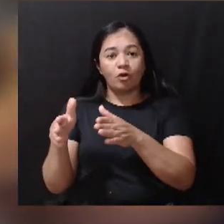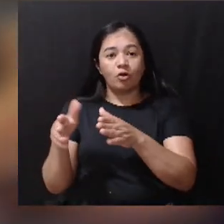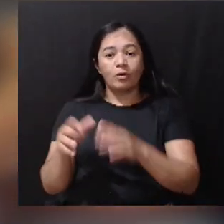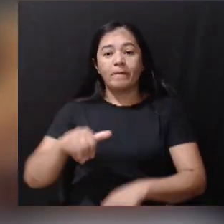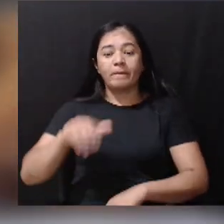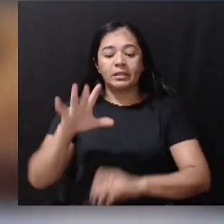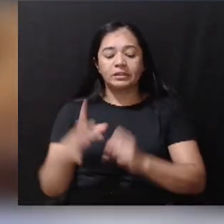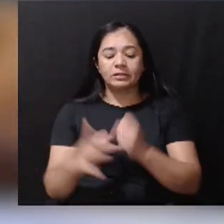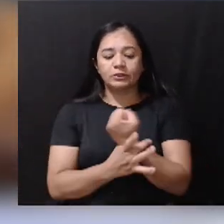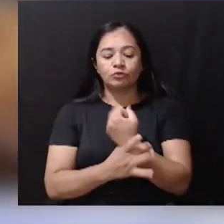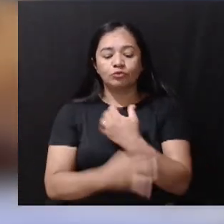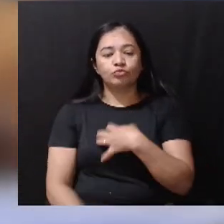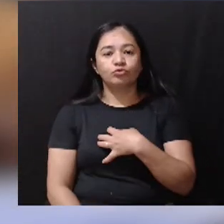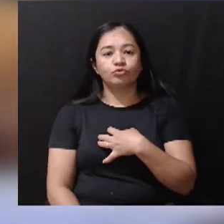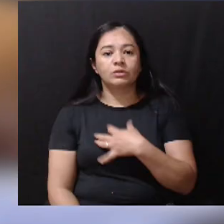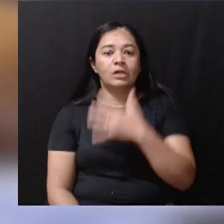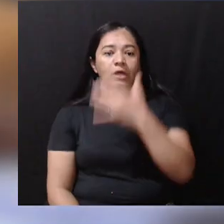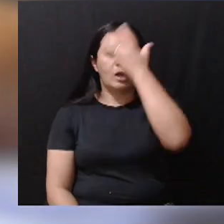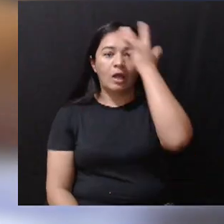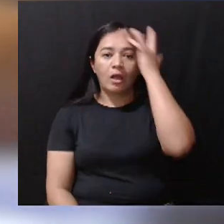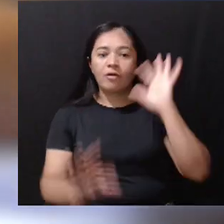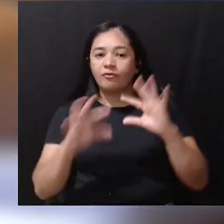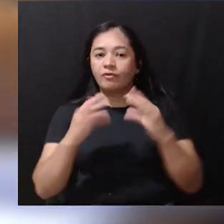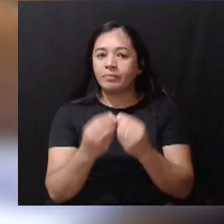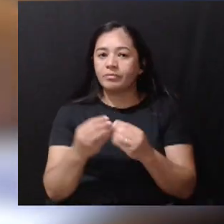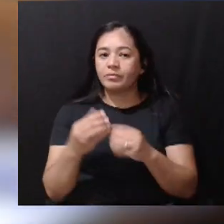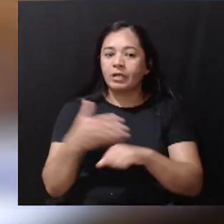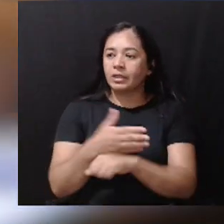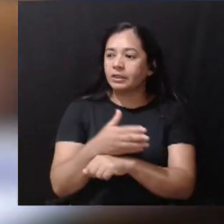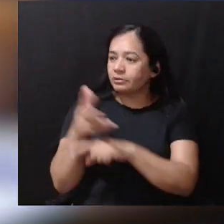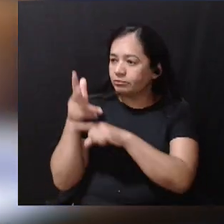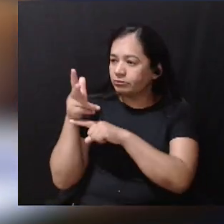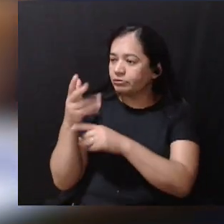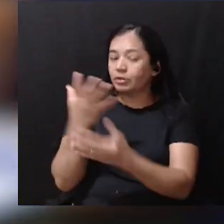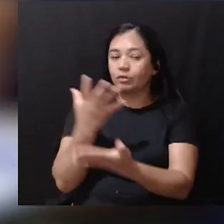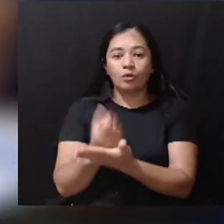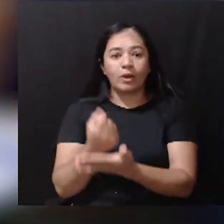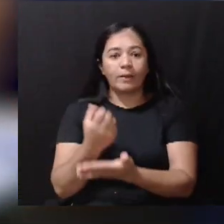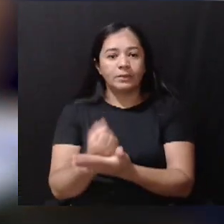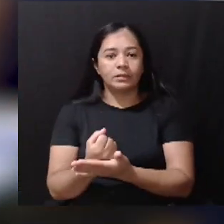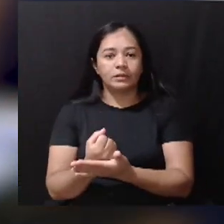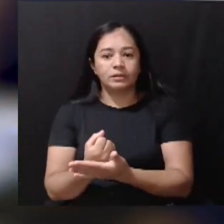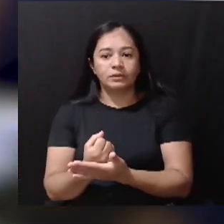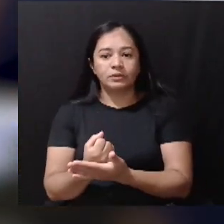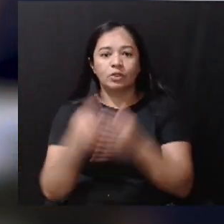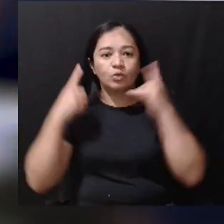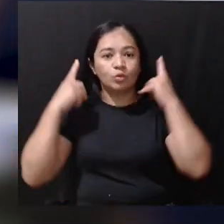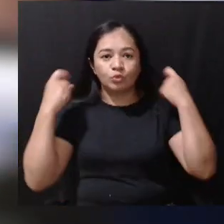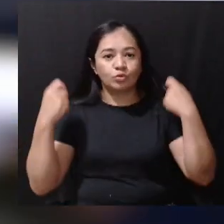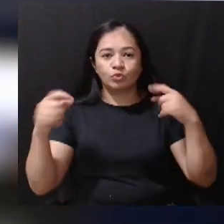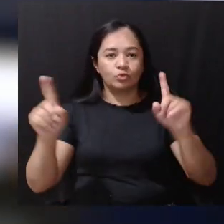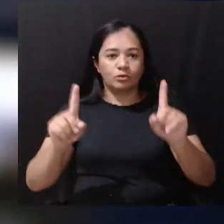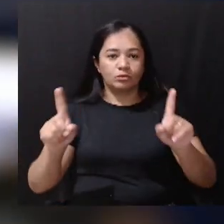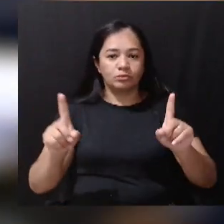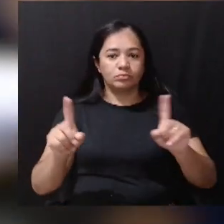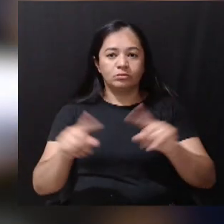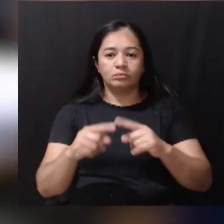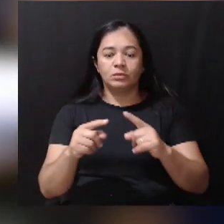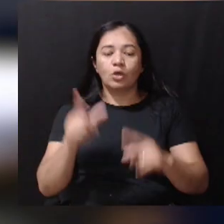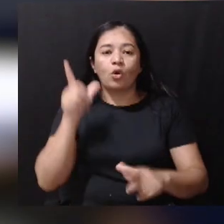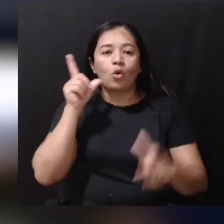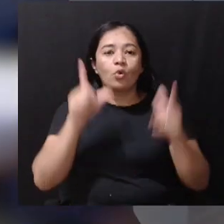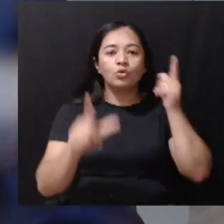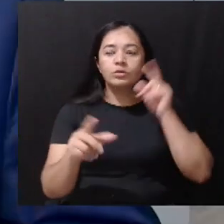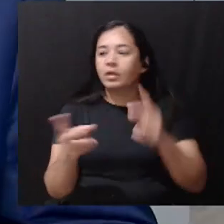os pais poderão ter acesso a essas câmeras por um aplicativo. Na câmera não sai som também, o que acontece na sala de aula, mas eles conseguem ver